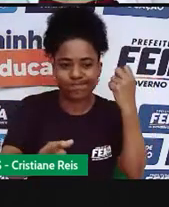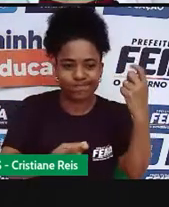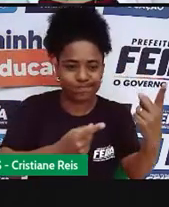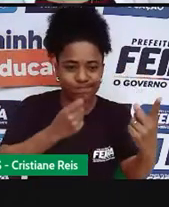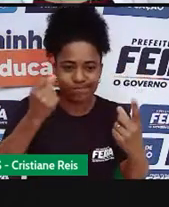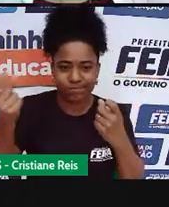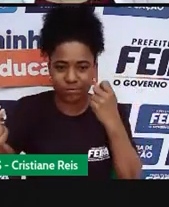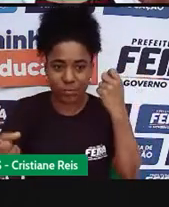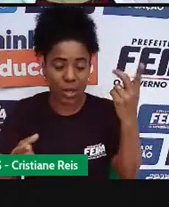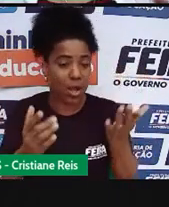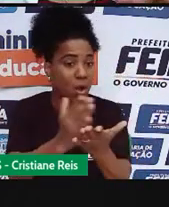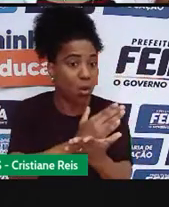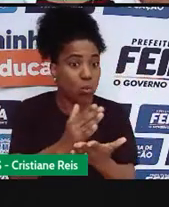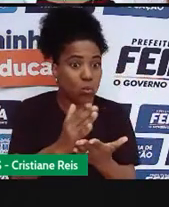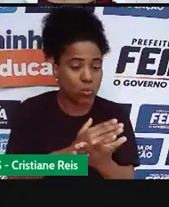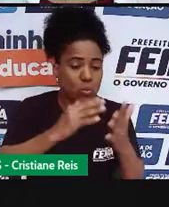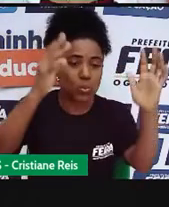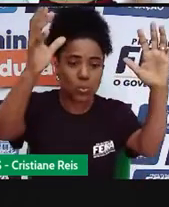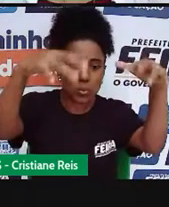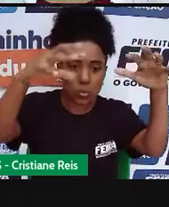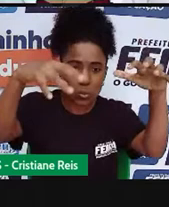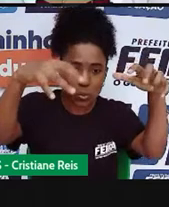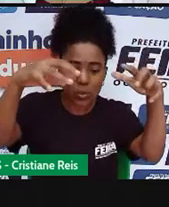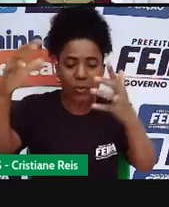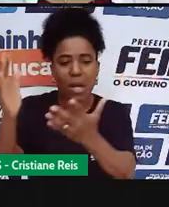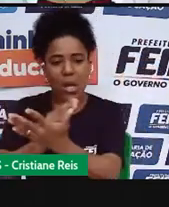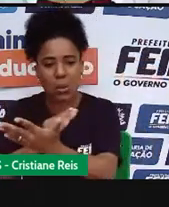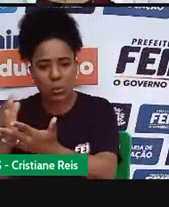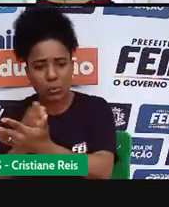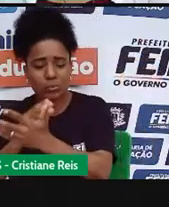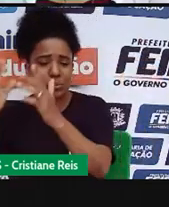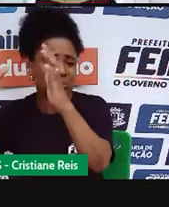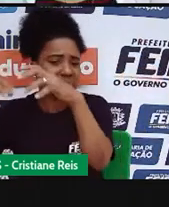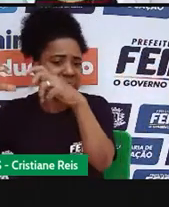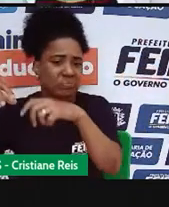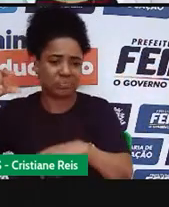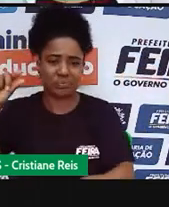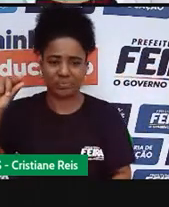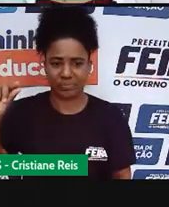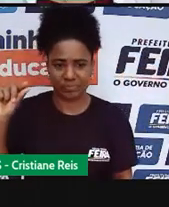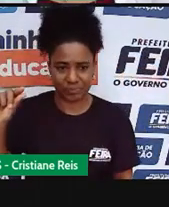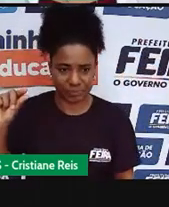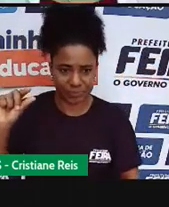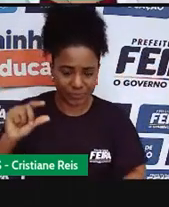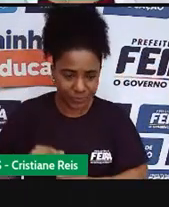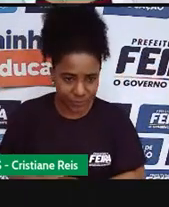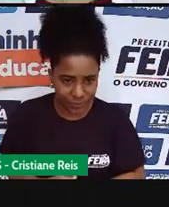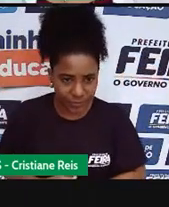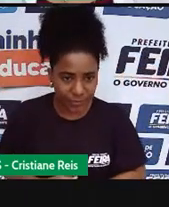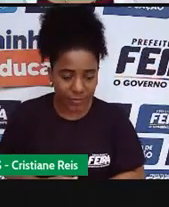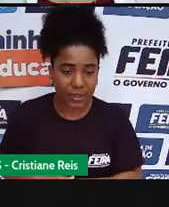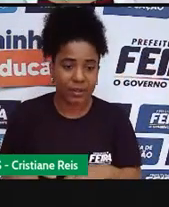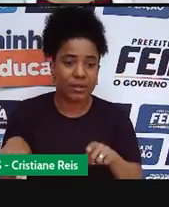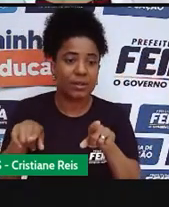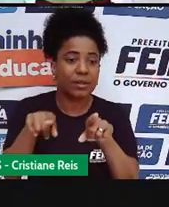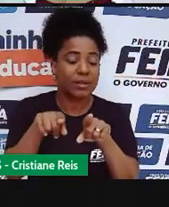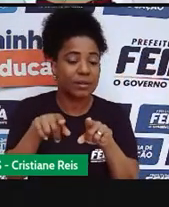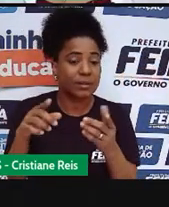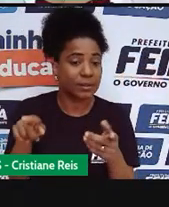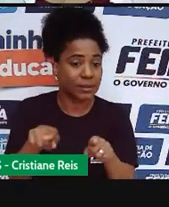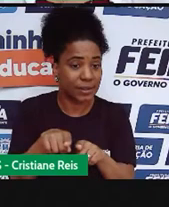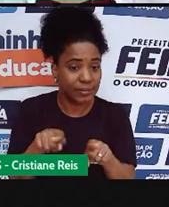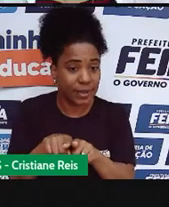né, em todos os locais, tem cantos que chovem mais, cantos que chovem menos, né? Há períodos de influência pela massa,